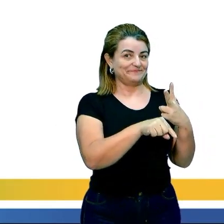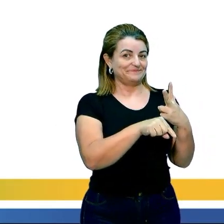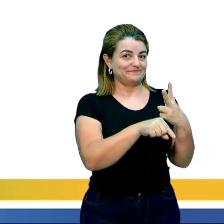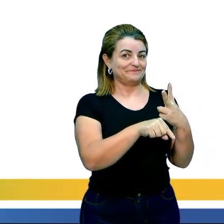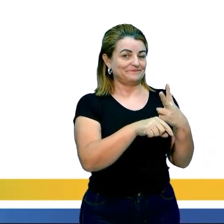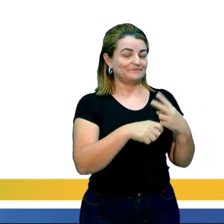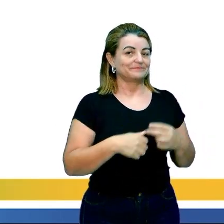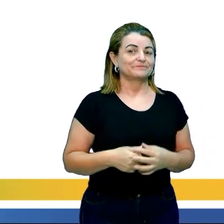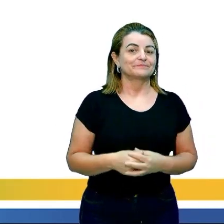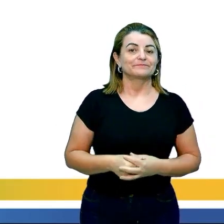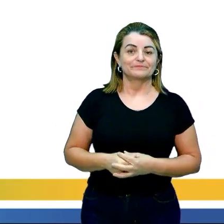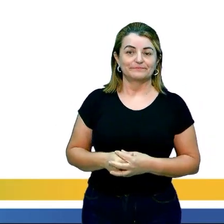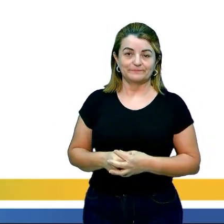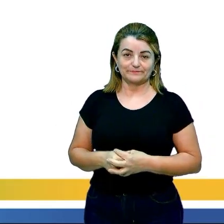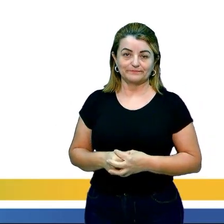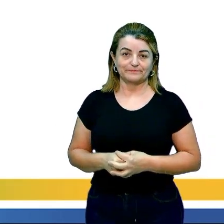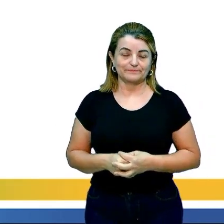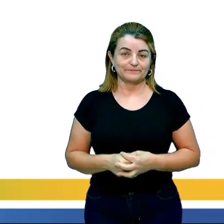cidades